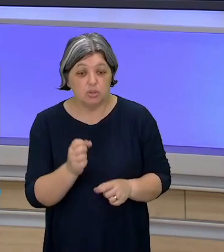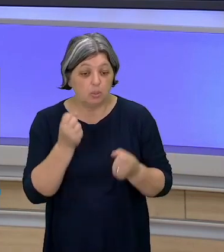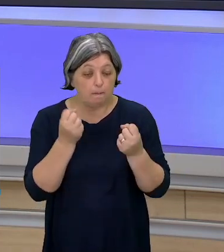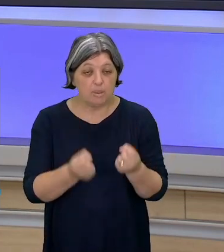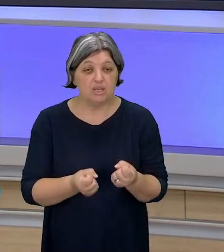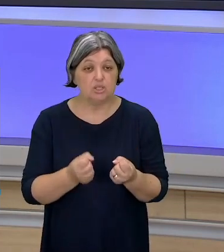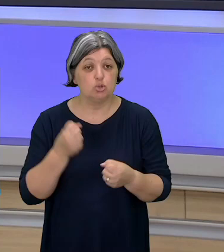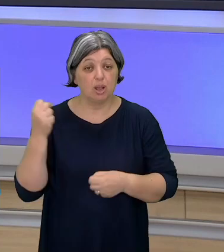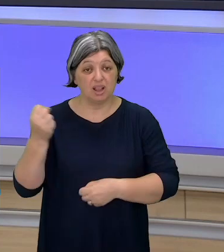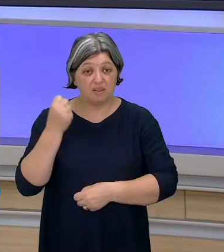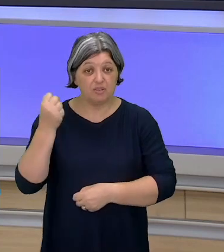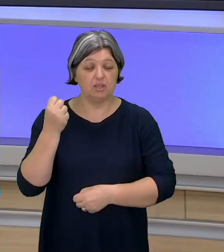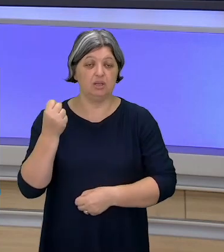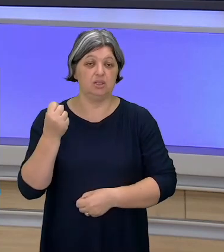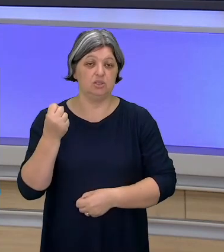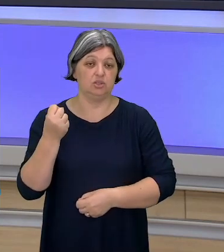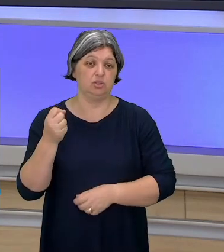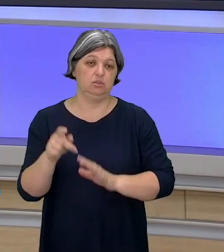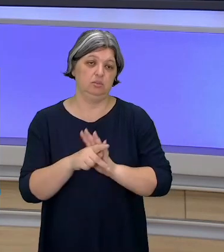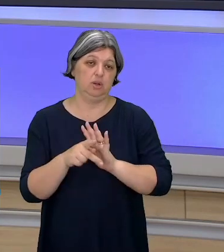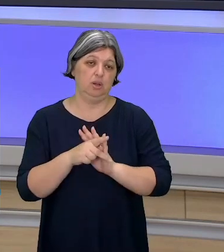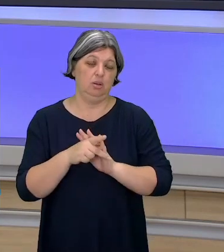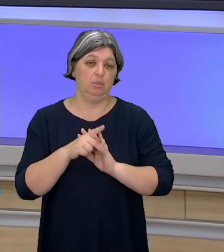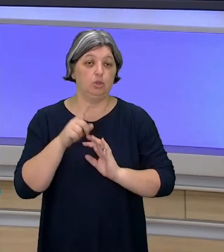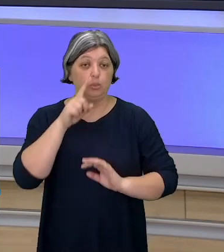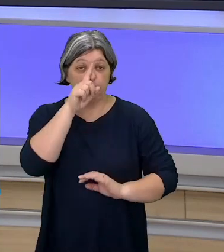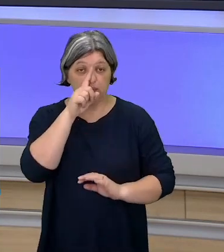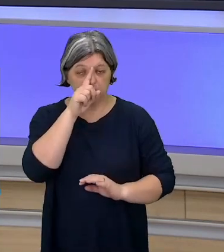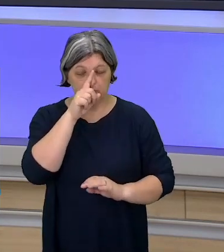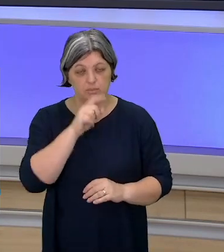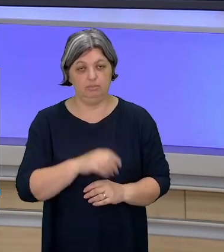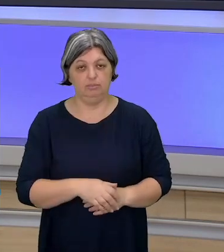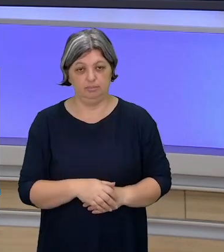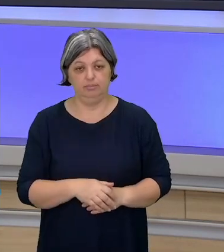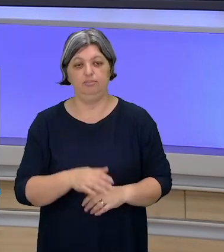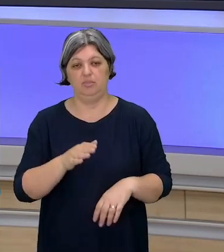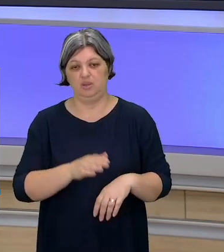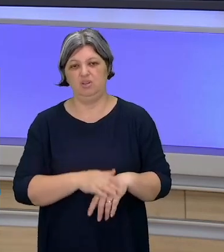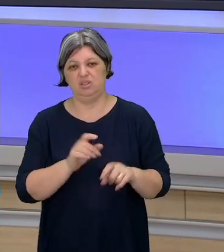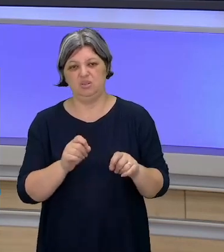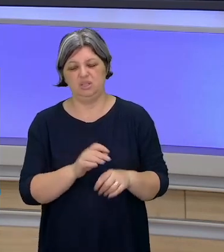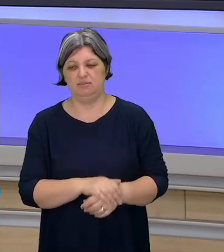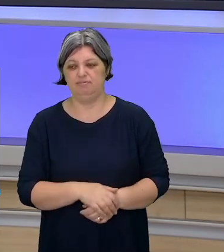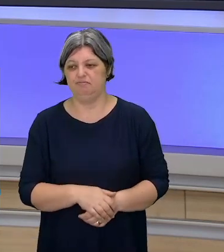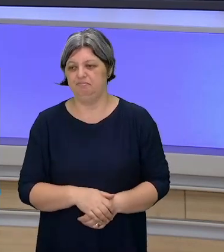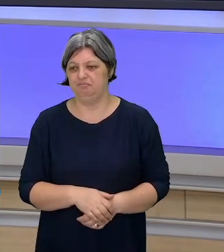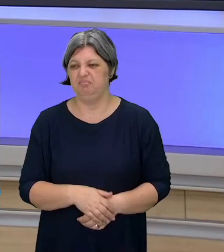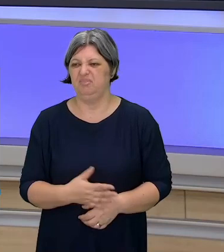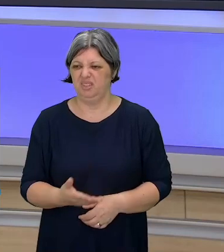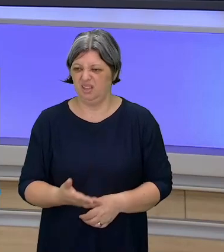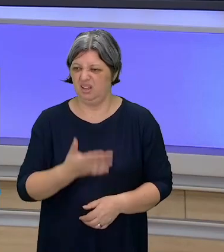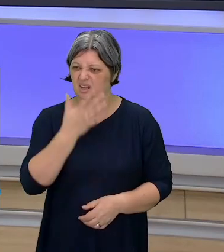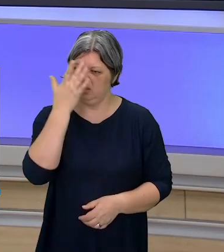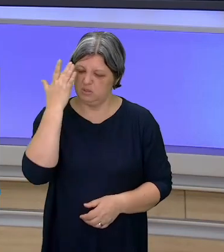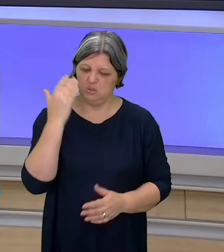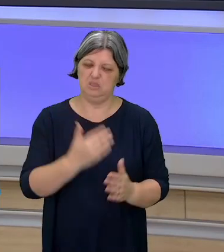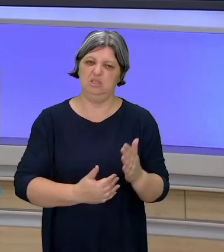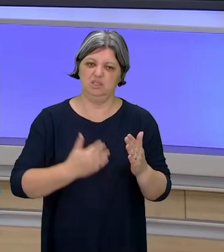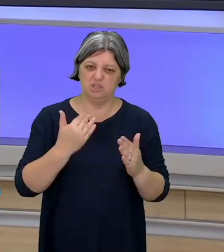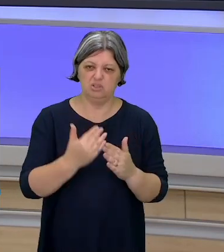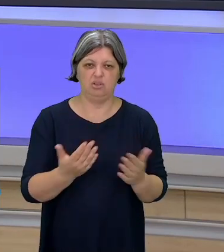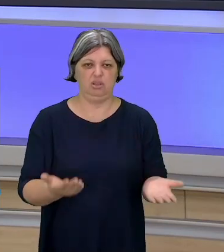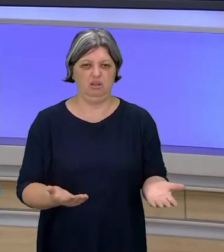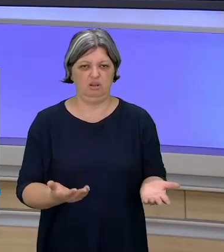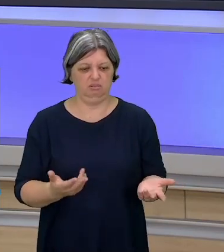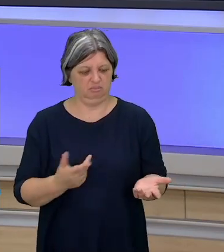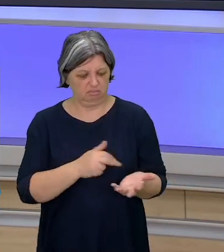diminuindo a gravidade e o peso do que eu estou te falando, isso já vai fazer você olhar e falar, mano, a galera tá fazendo um estardalhaço, a galera tá falando um